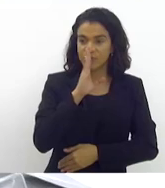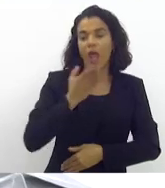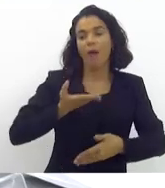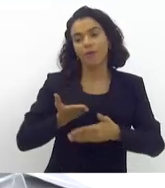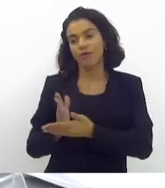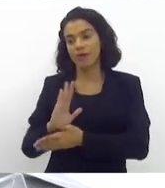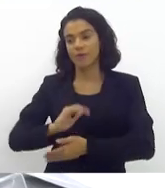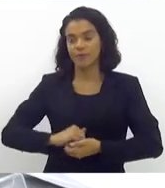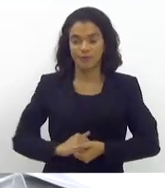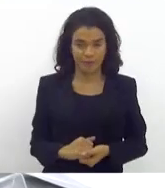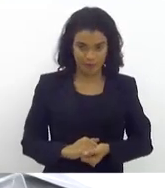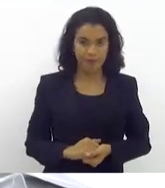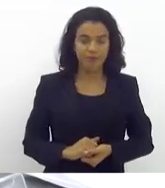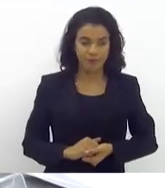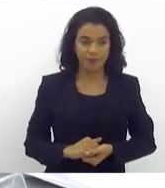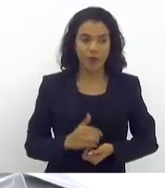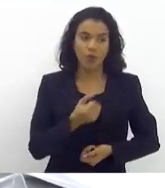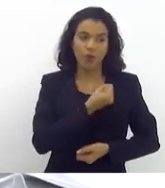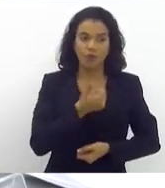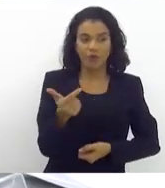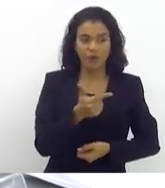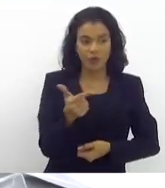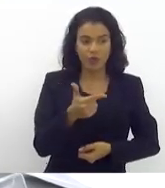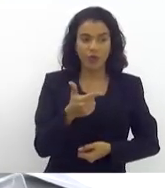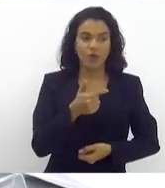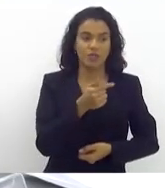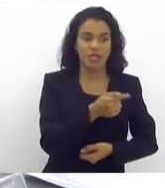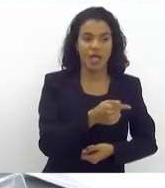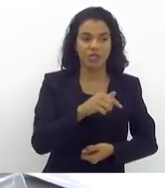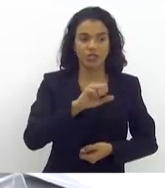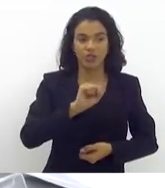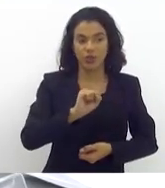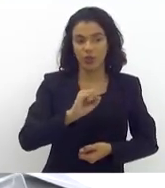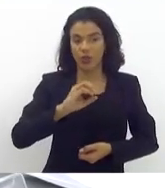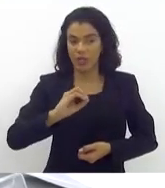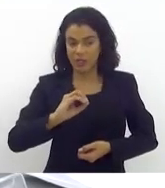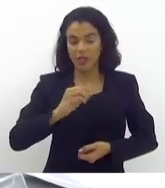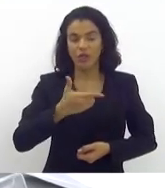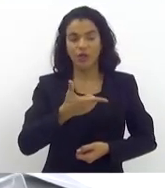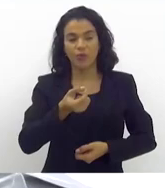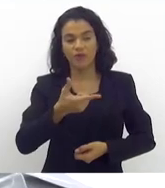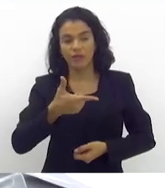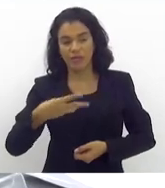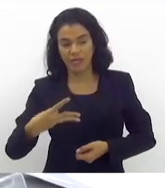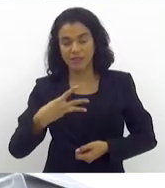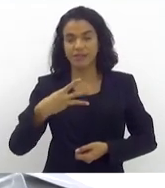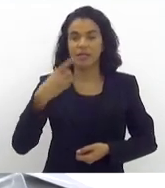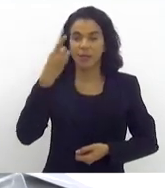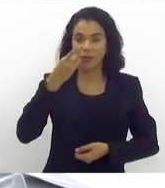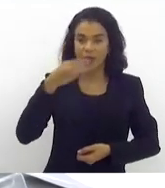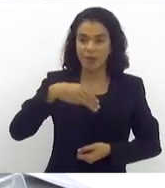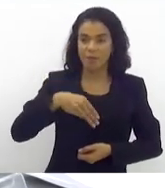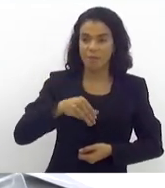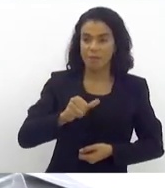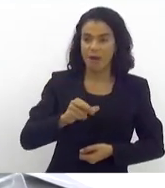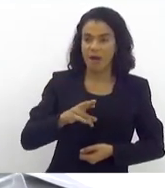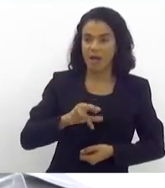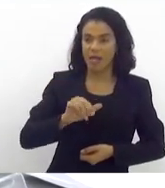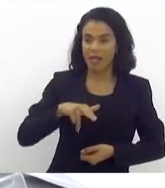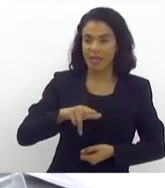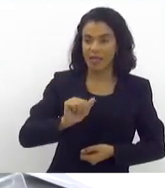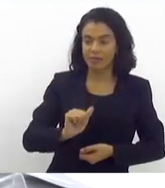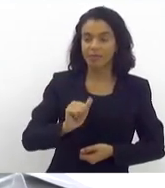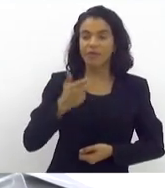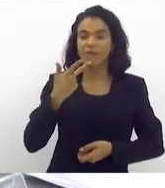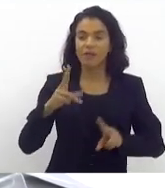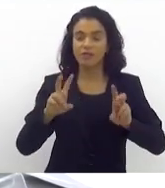estão, aprovado. 22 da pauta, o PL 780 de 23, de autoria da deputada Marina, do MST, que